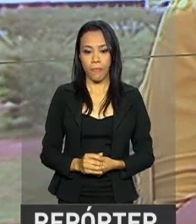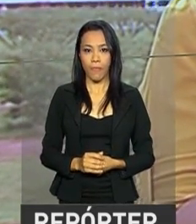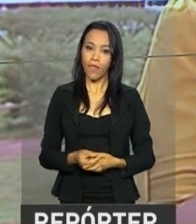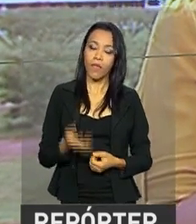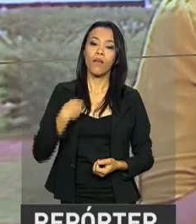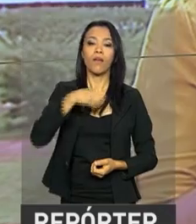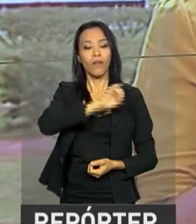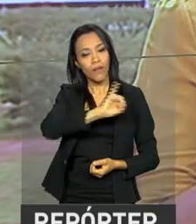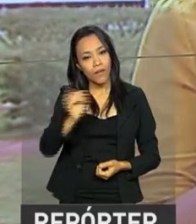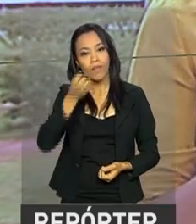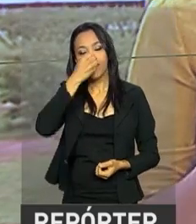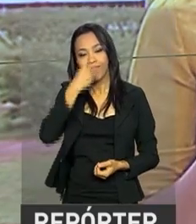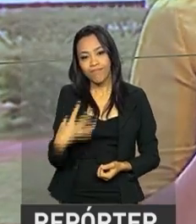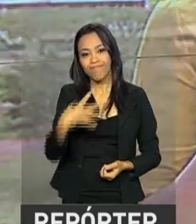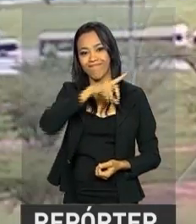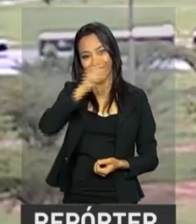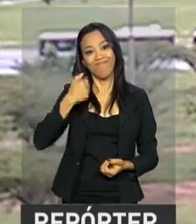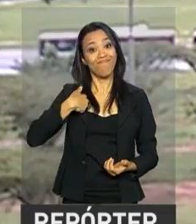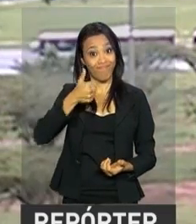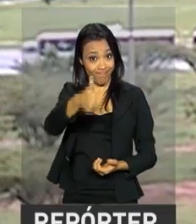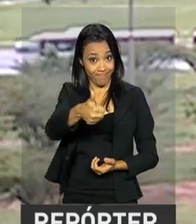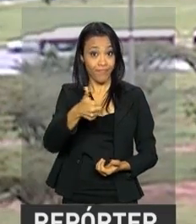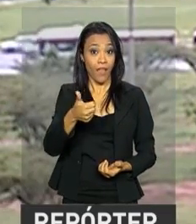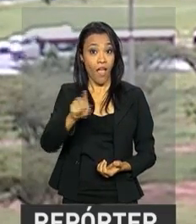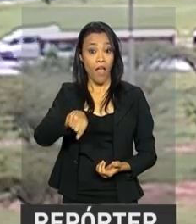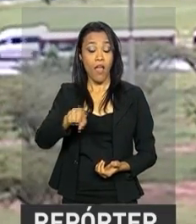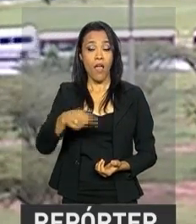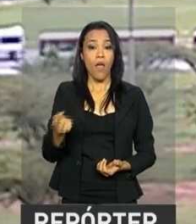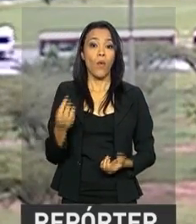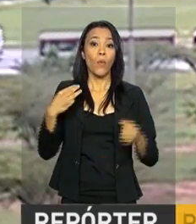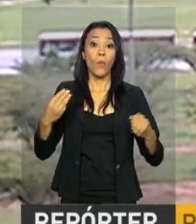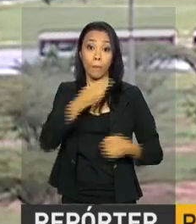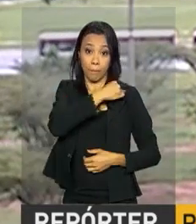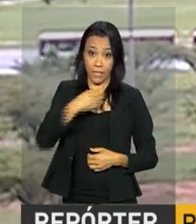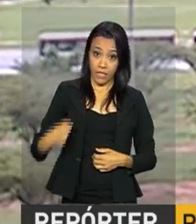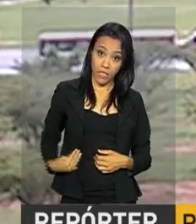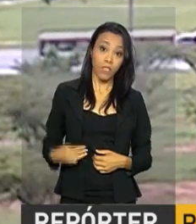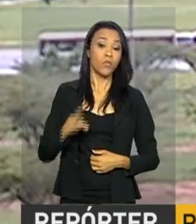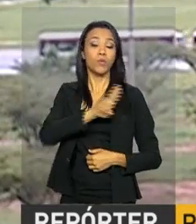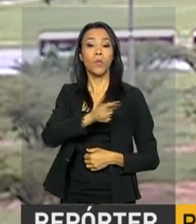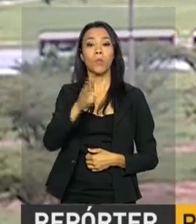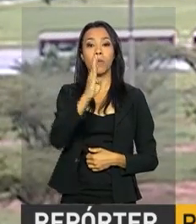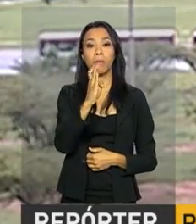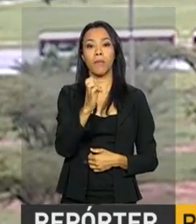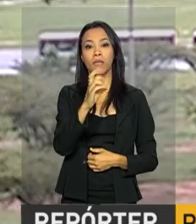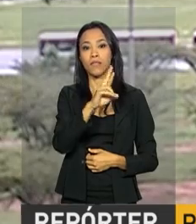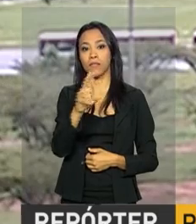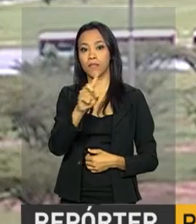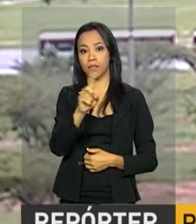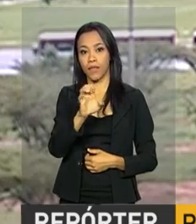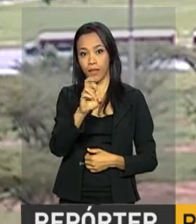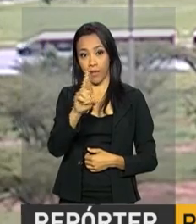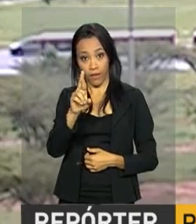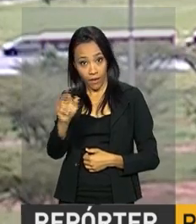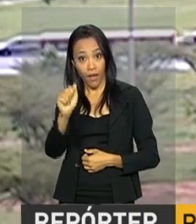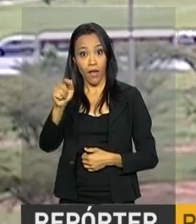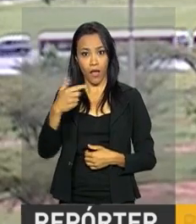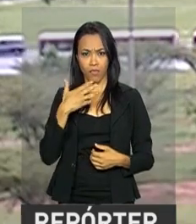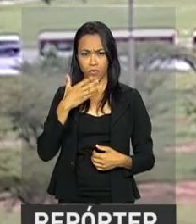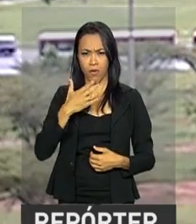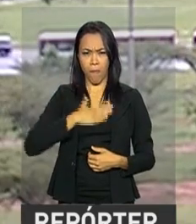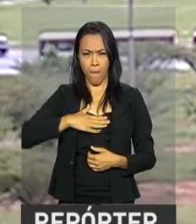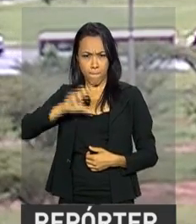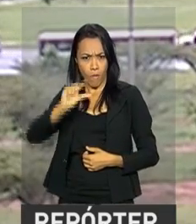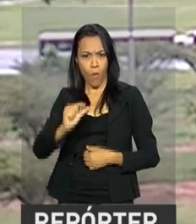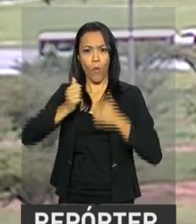leandro bom dia pois é o ministro de minas e energia fernando bezerra coelho inaugurou agora pouco essa usina de